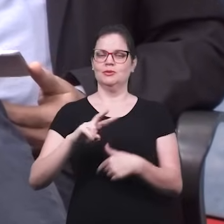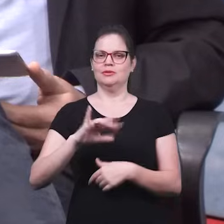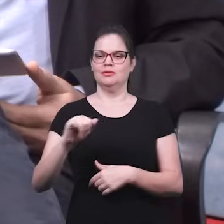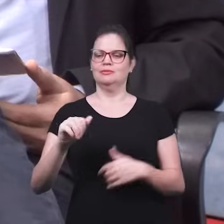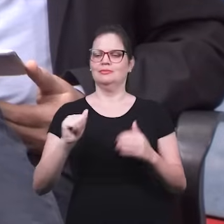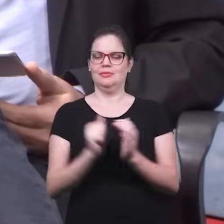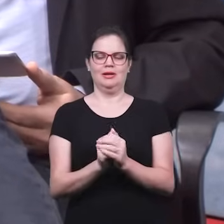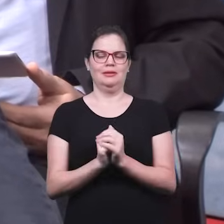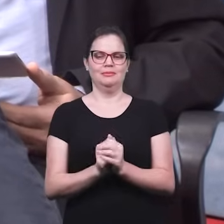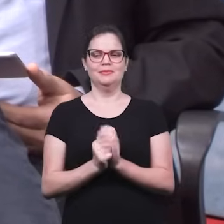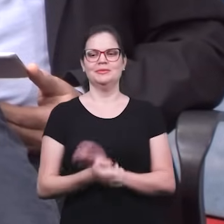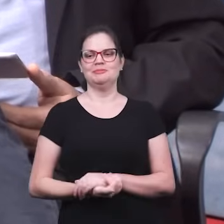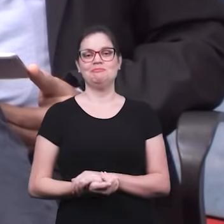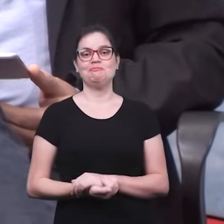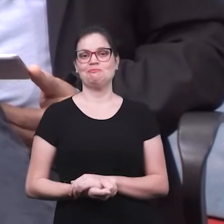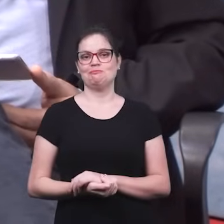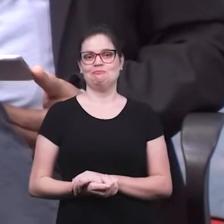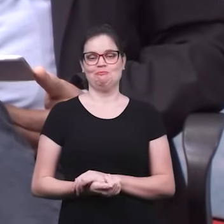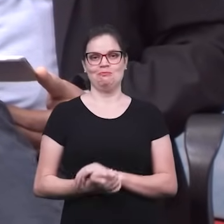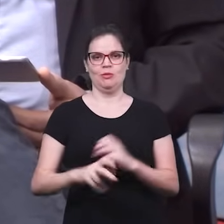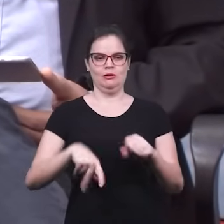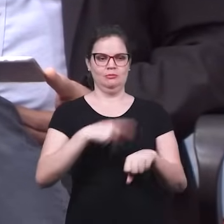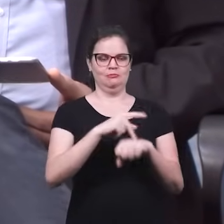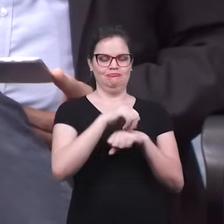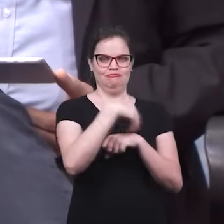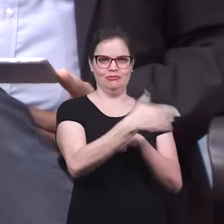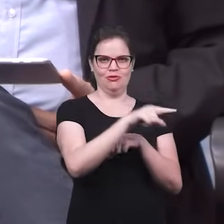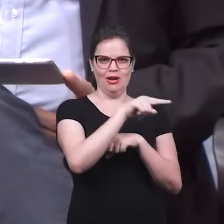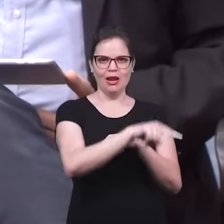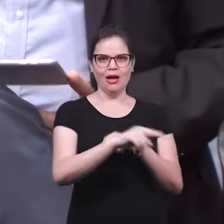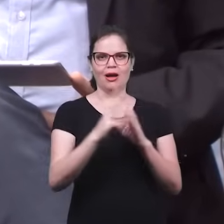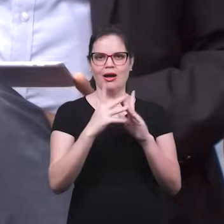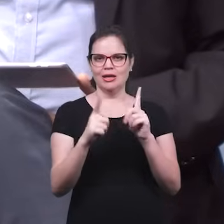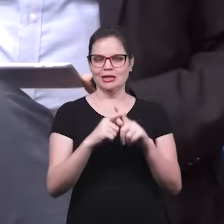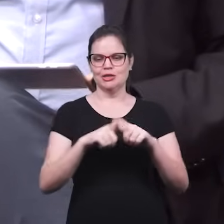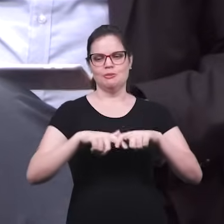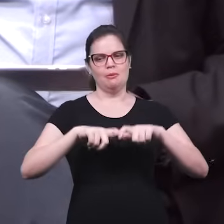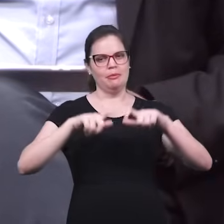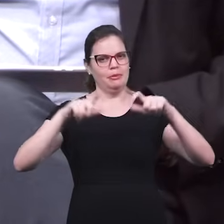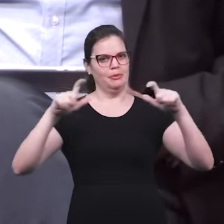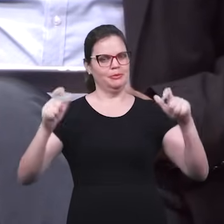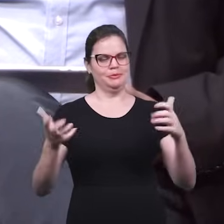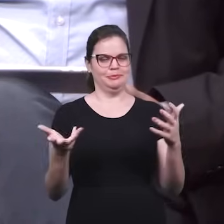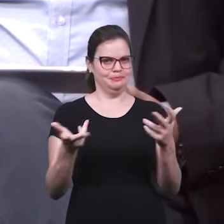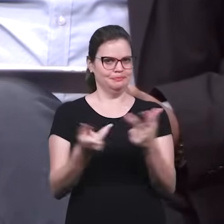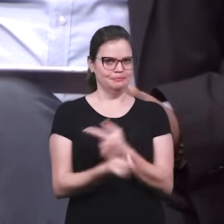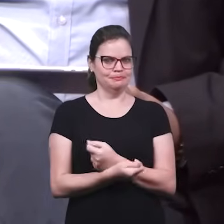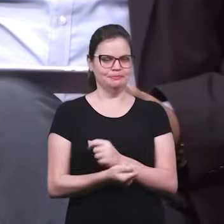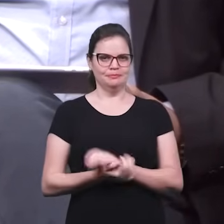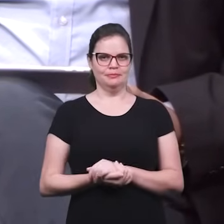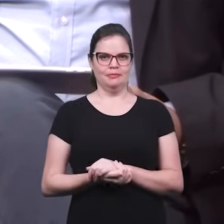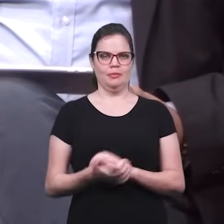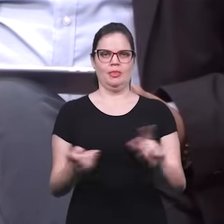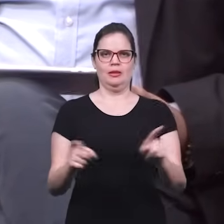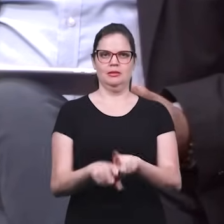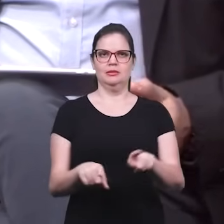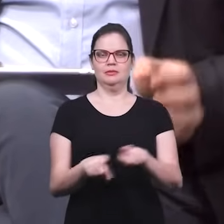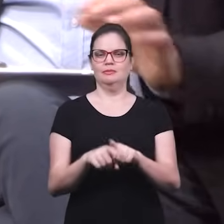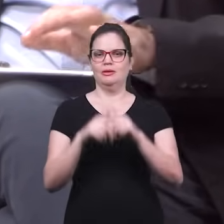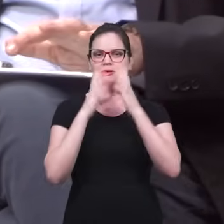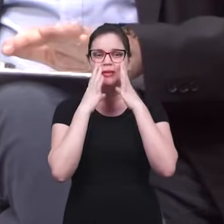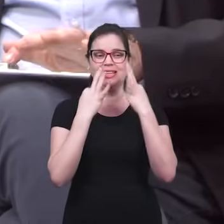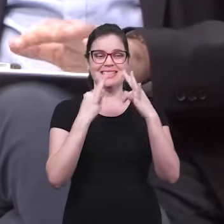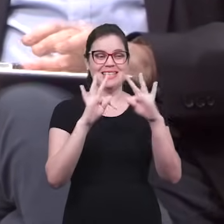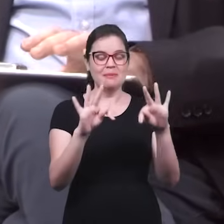Amém. A obra do exterior tem crescido de uma forma maravilhosa, né? Até mesmo como testemunho,